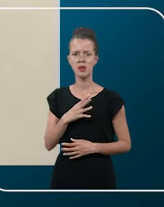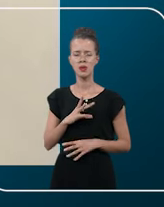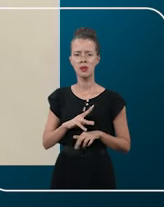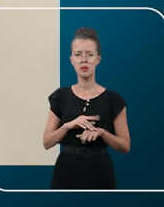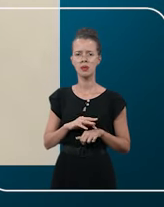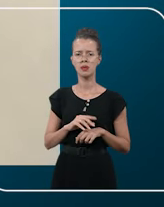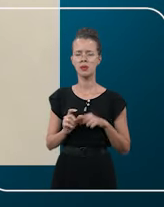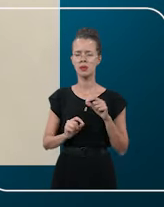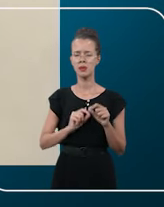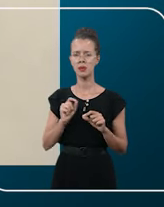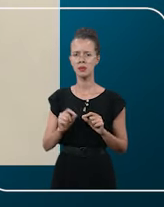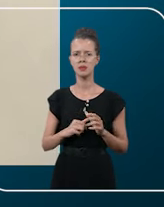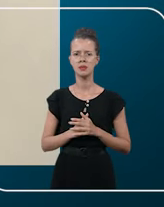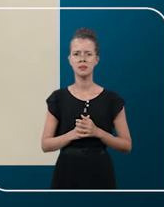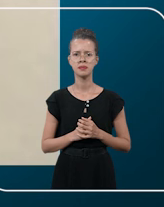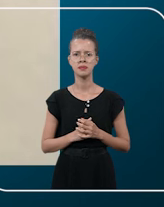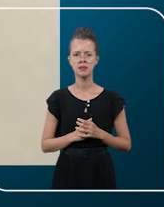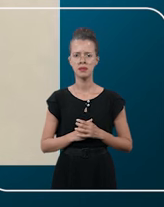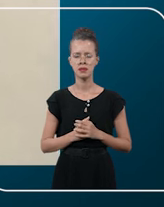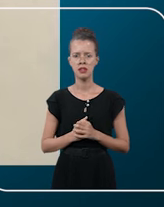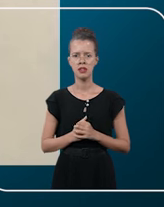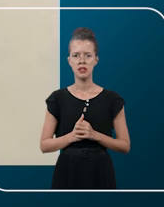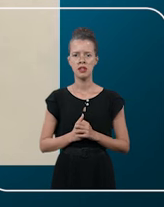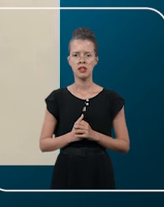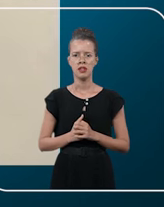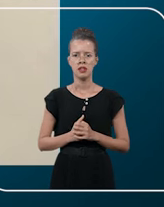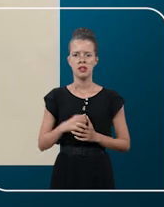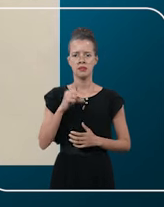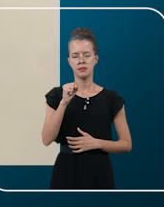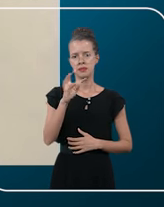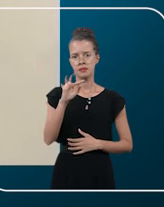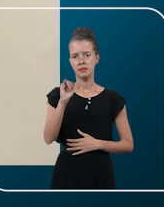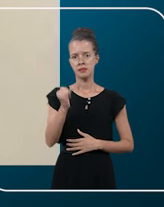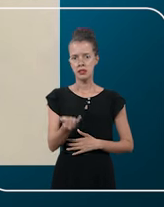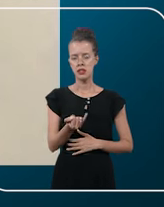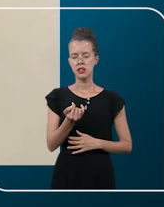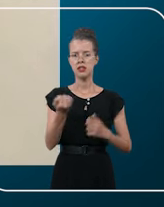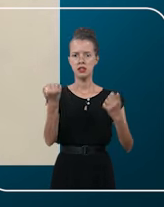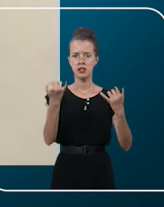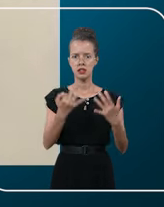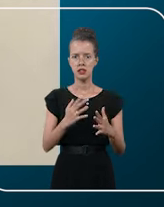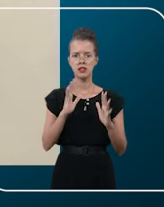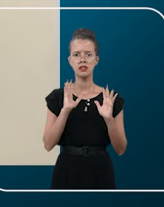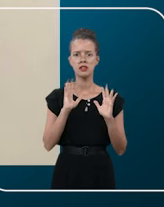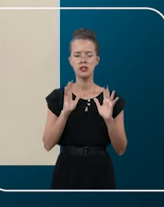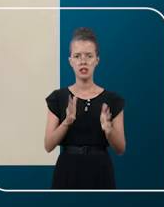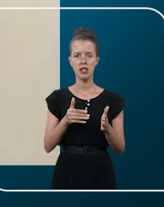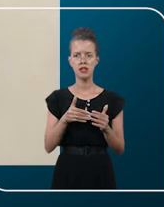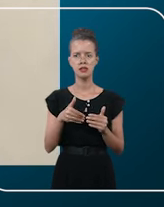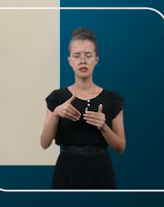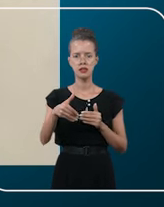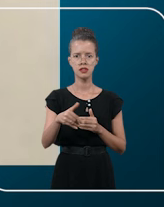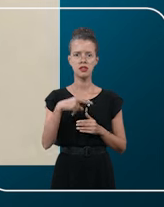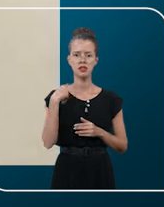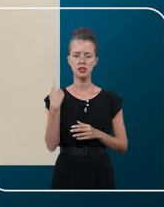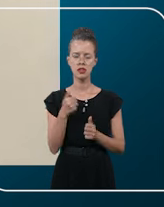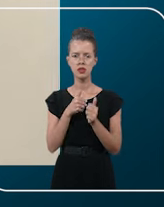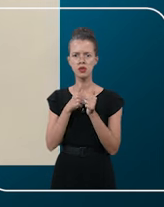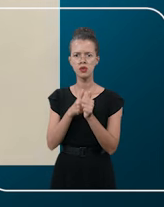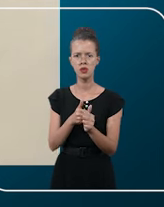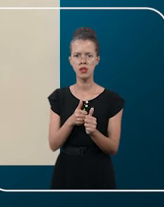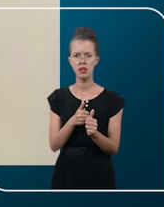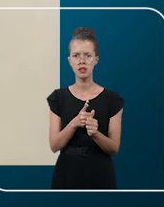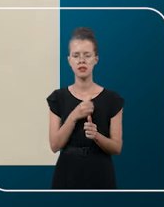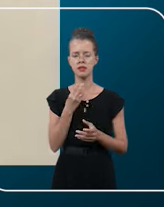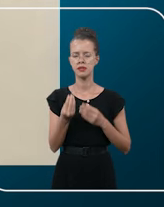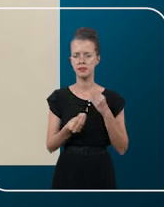O Superior Tribunal de Justiça já manifestou em alguns casos assim, Fátima. É interessante a gente acompanhar. E o entendimento que